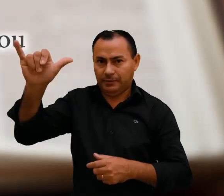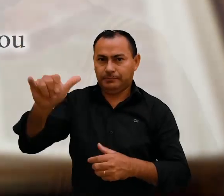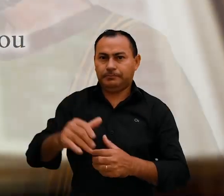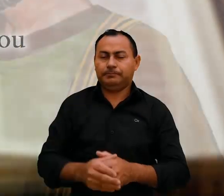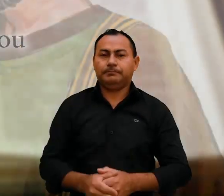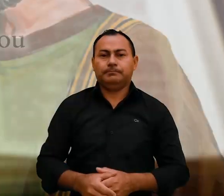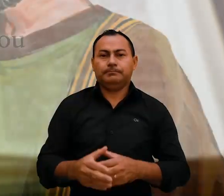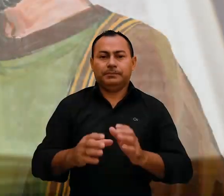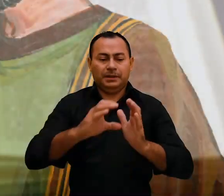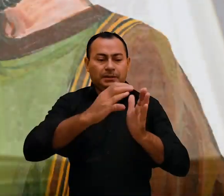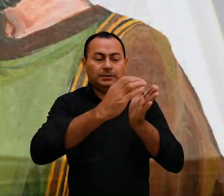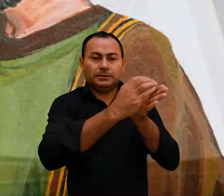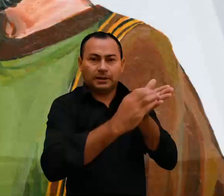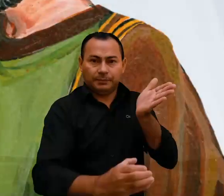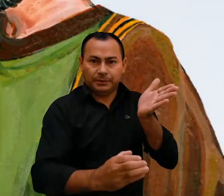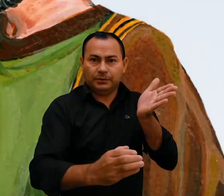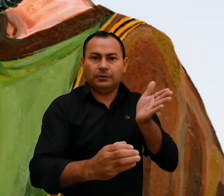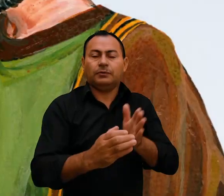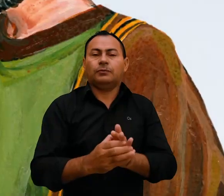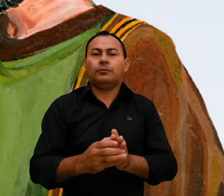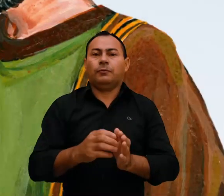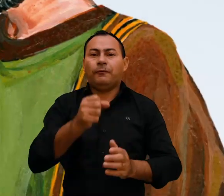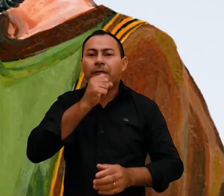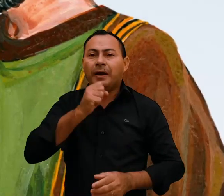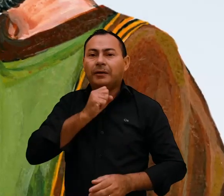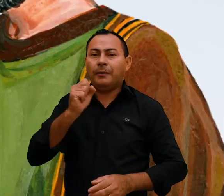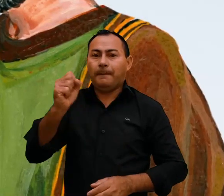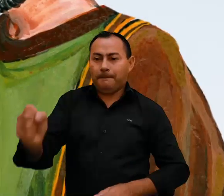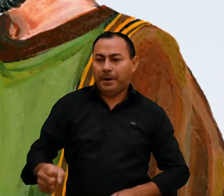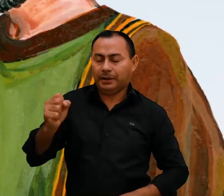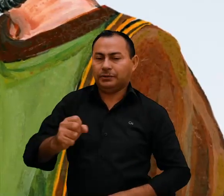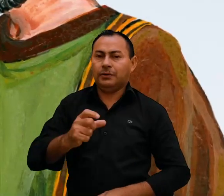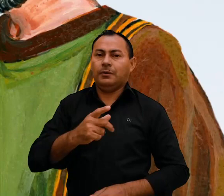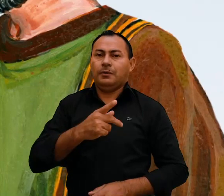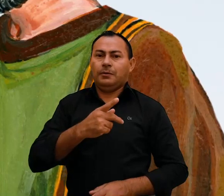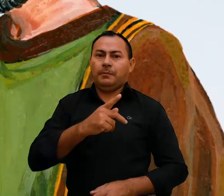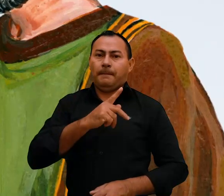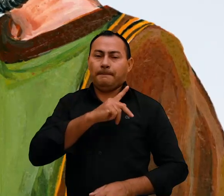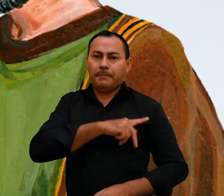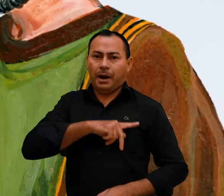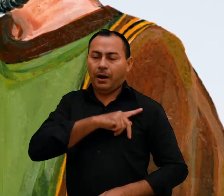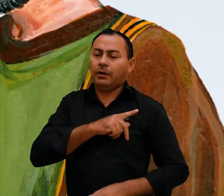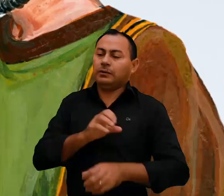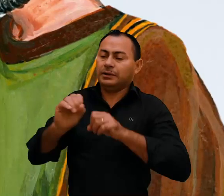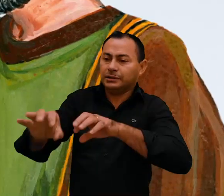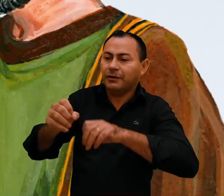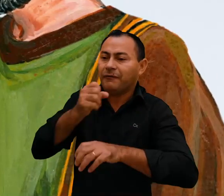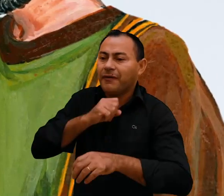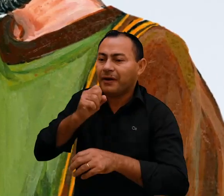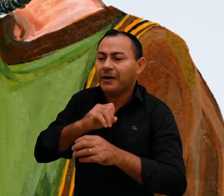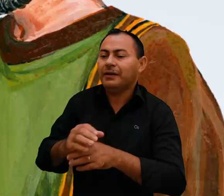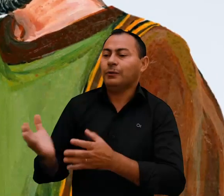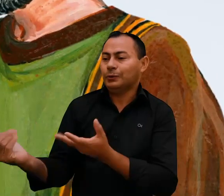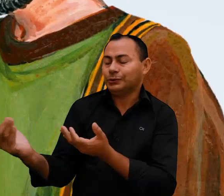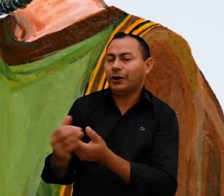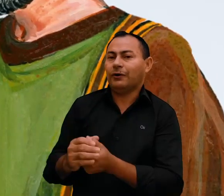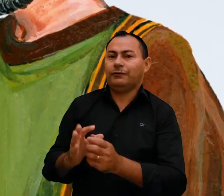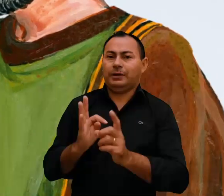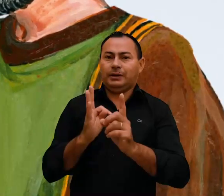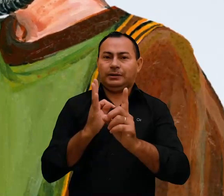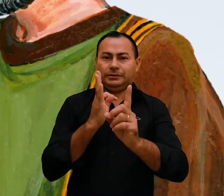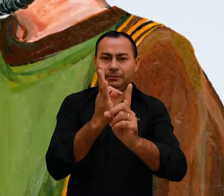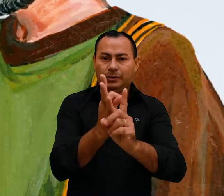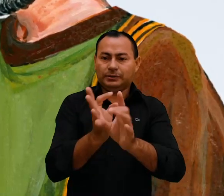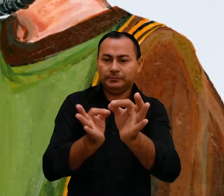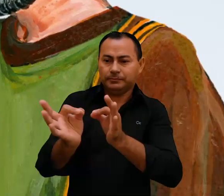vontade Olá neste capítulo velho pastor Paulo ensina o jovem pastor Timóteo ajudar pessoas a